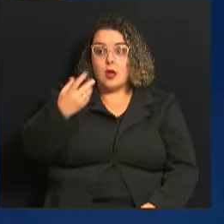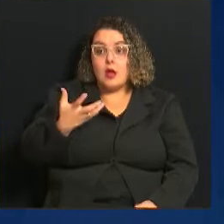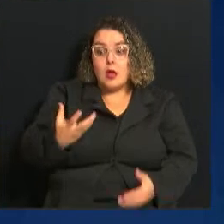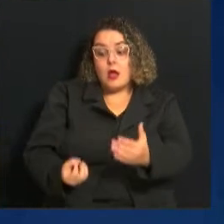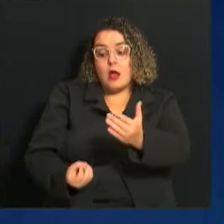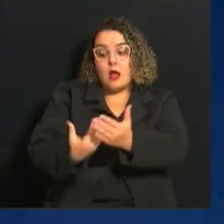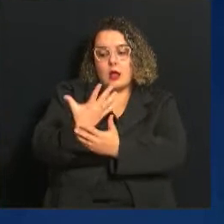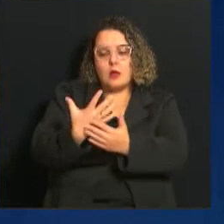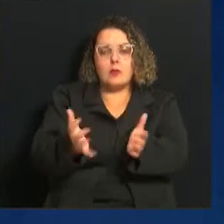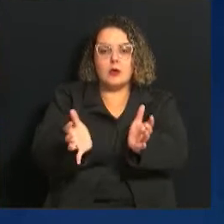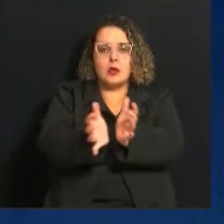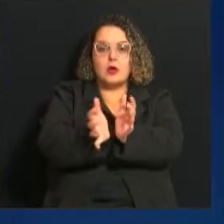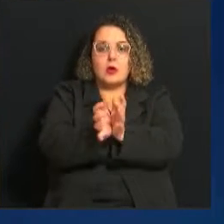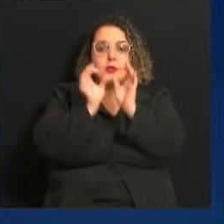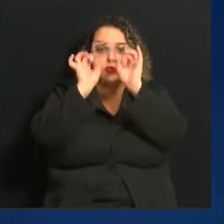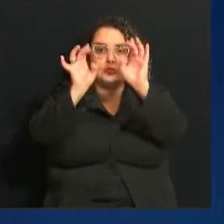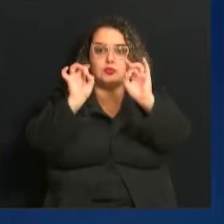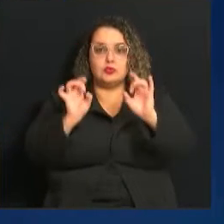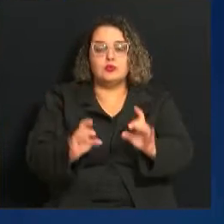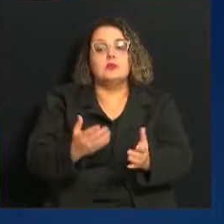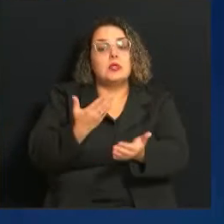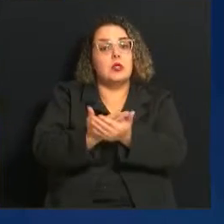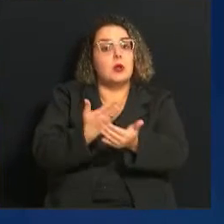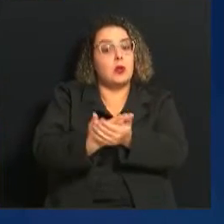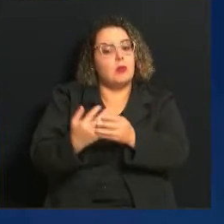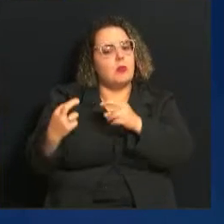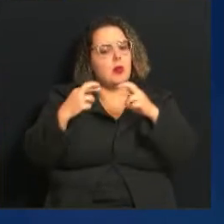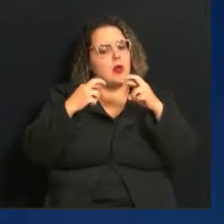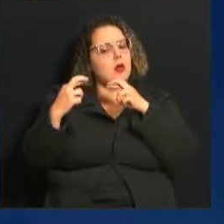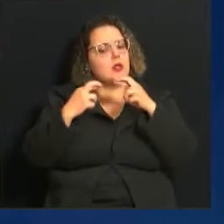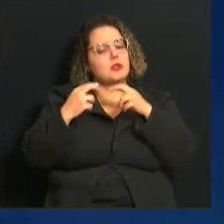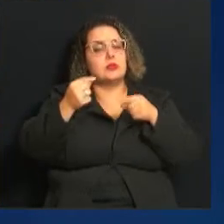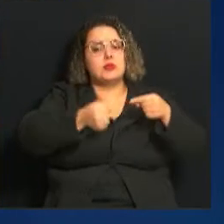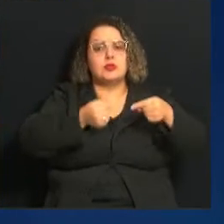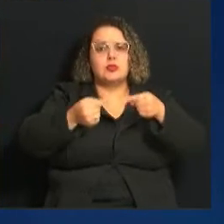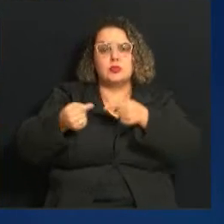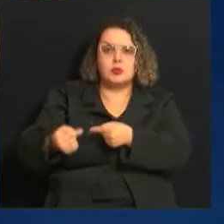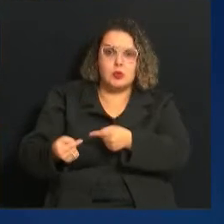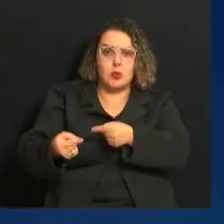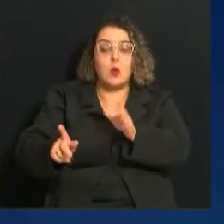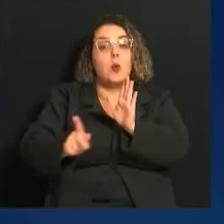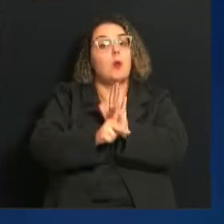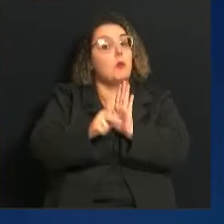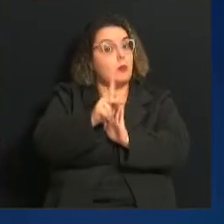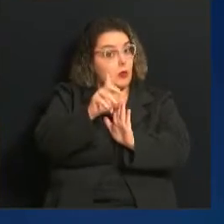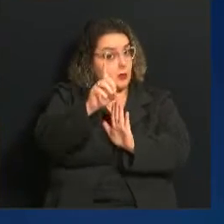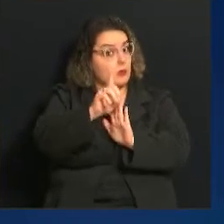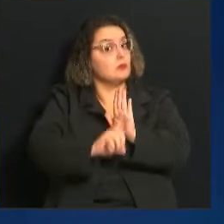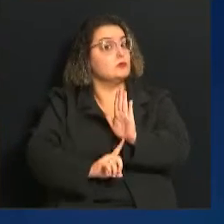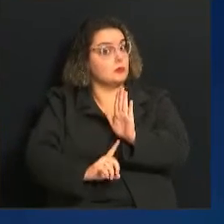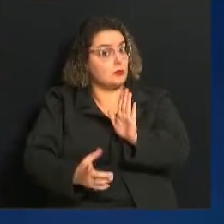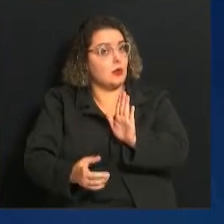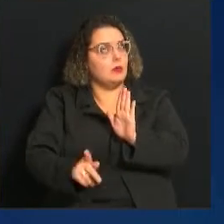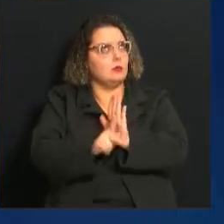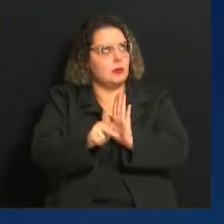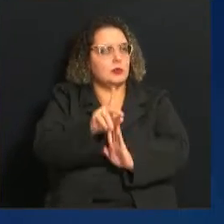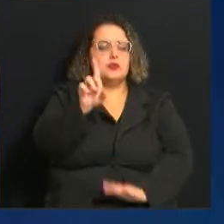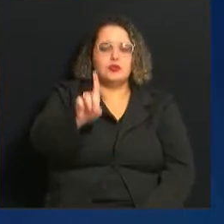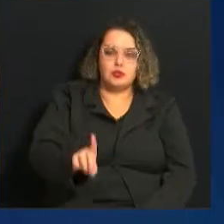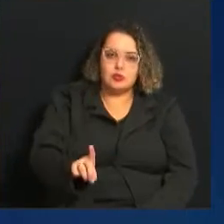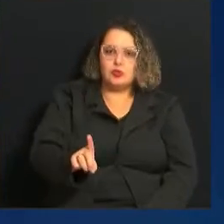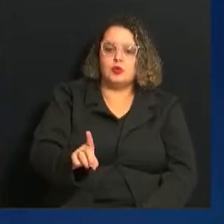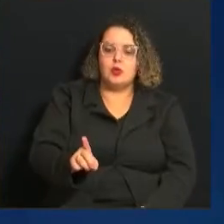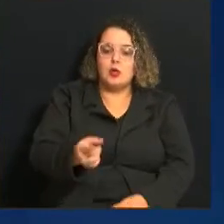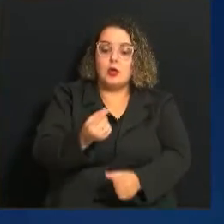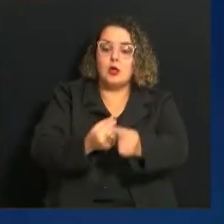uma comissão especial de estudos para analisar e discutir o plano diretor e as diretrizes para o zoneamento